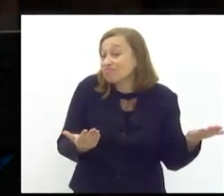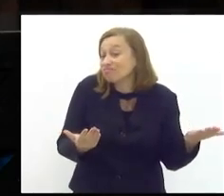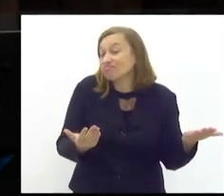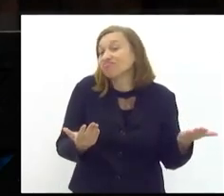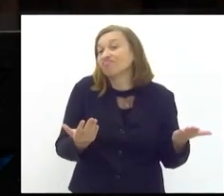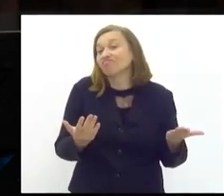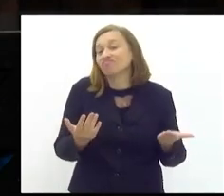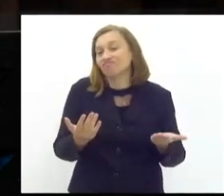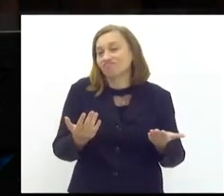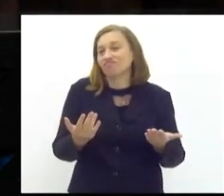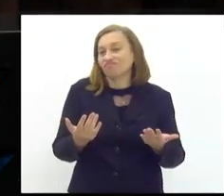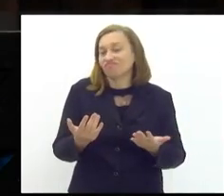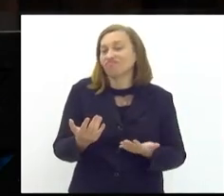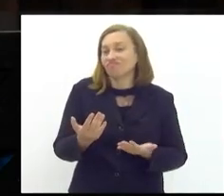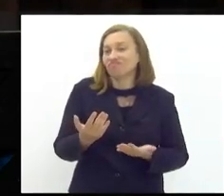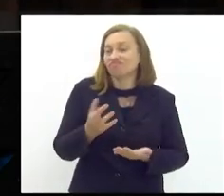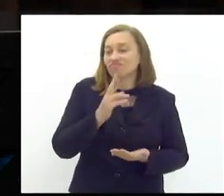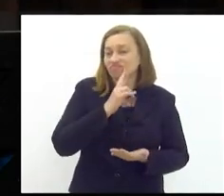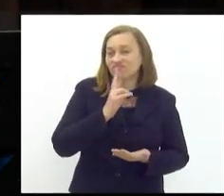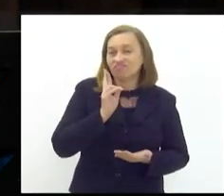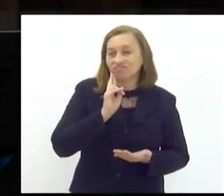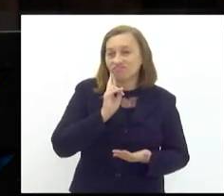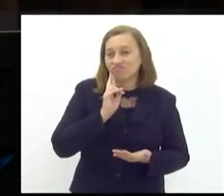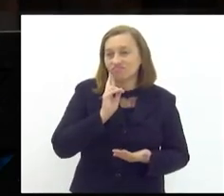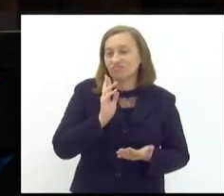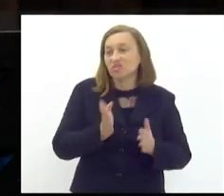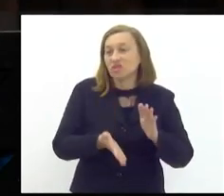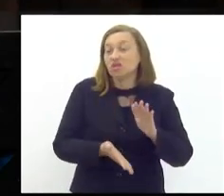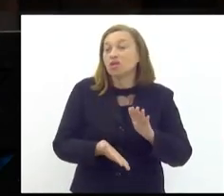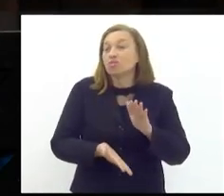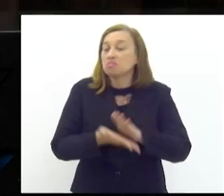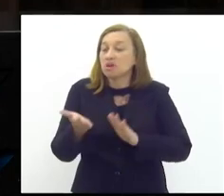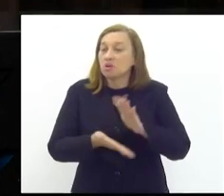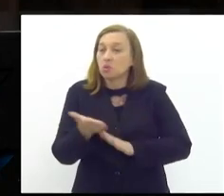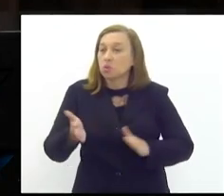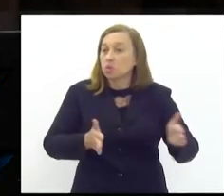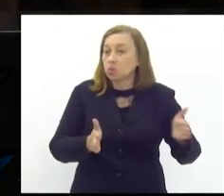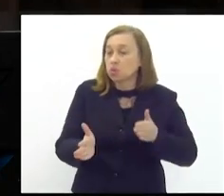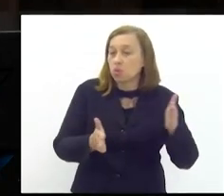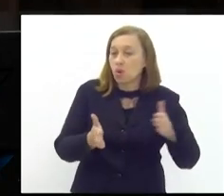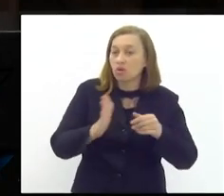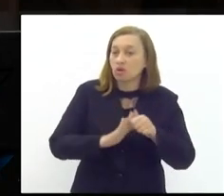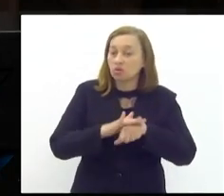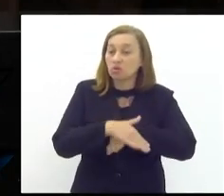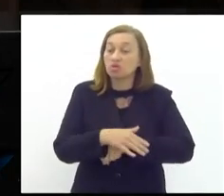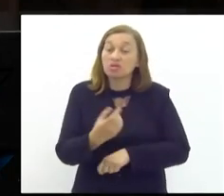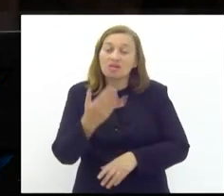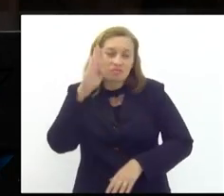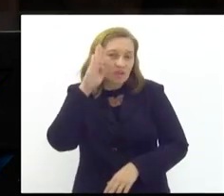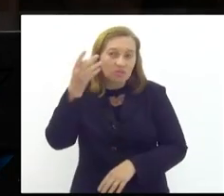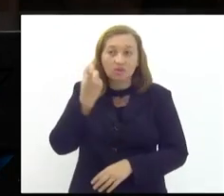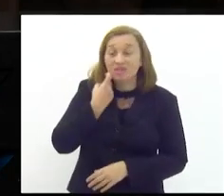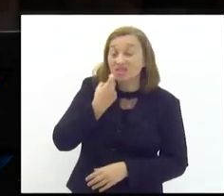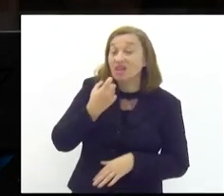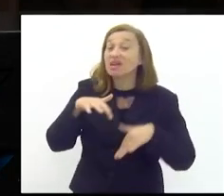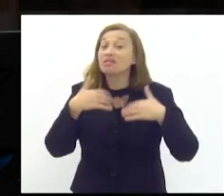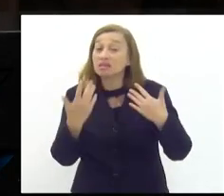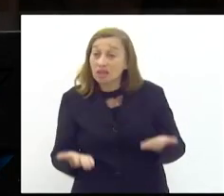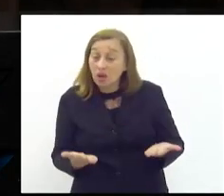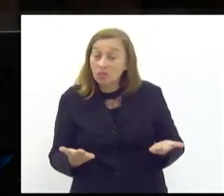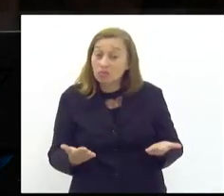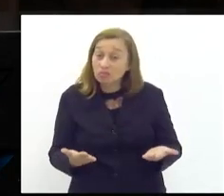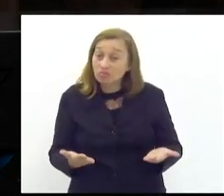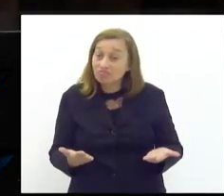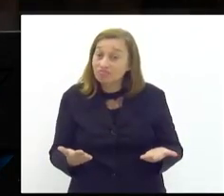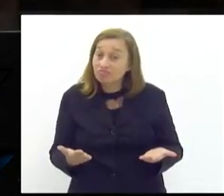dessa retenção das viagens em período noturno Principalmente as sextas-feiras então isso